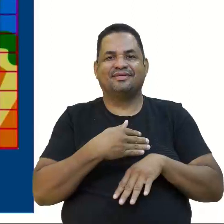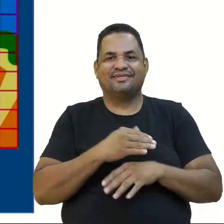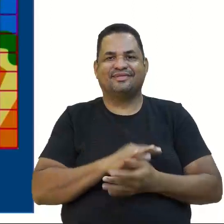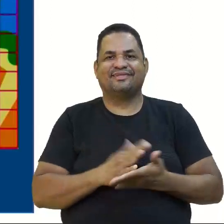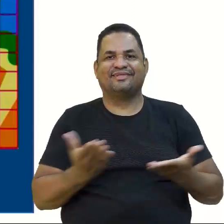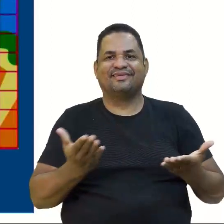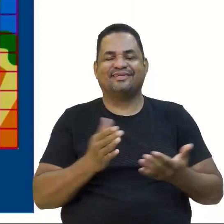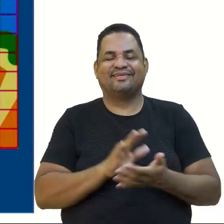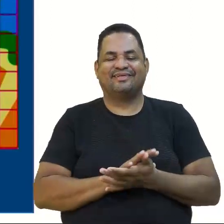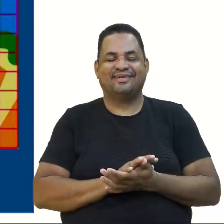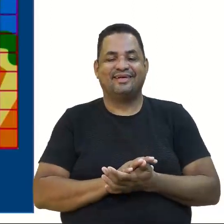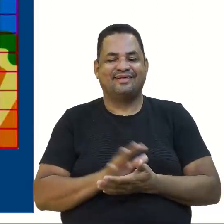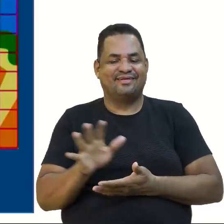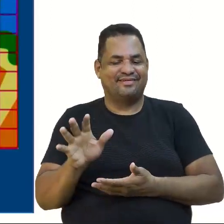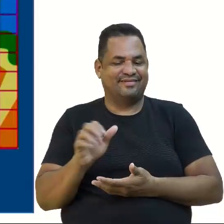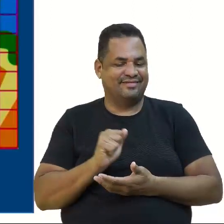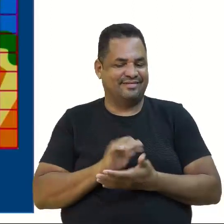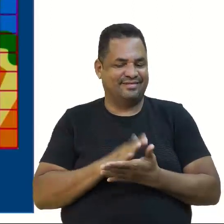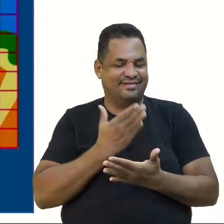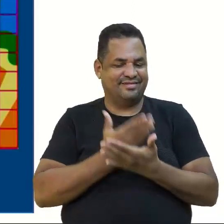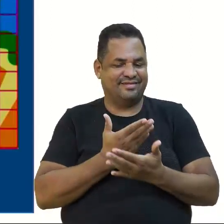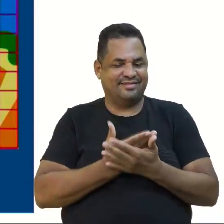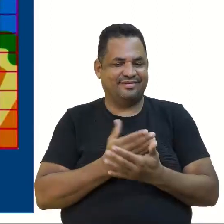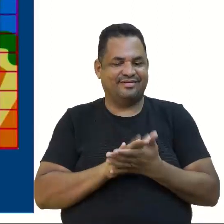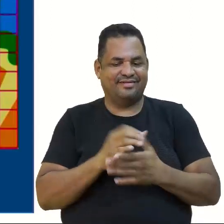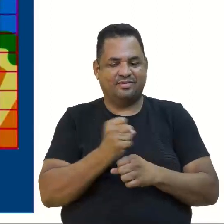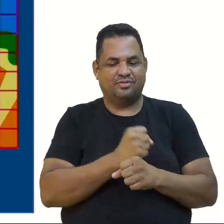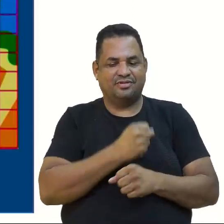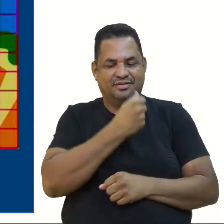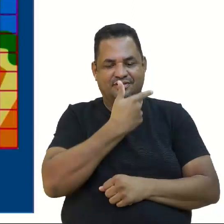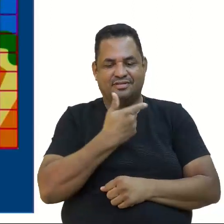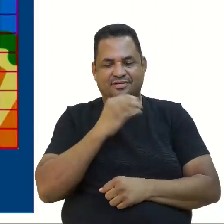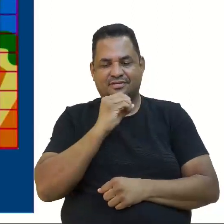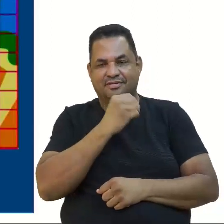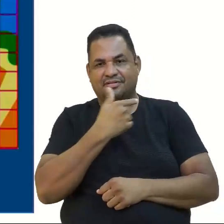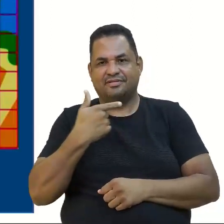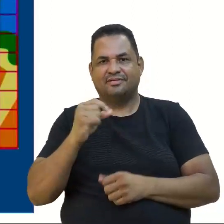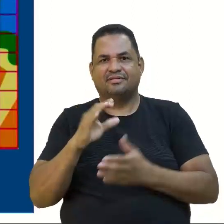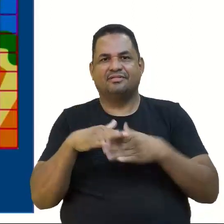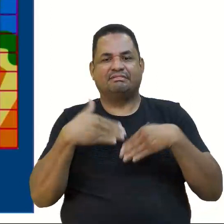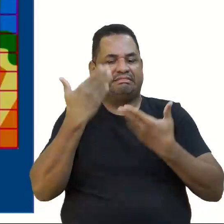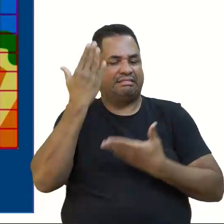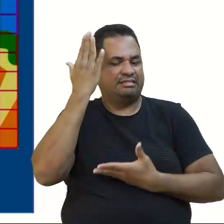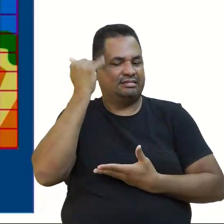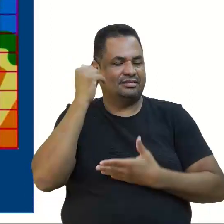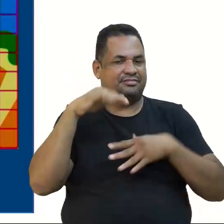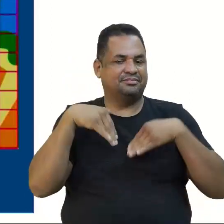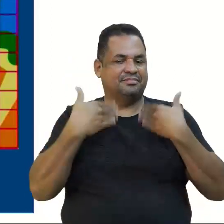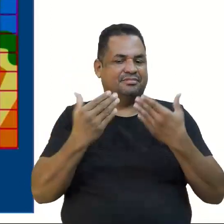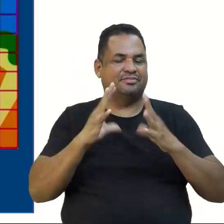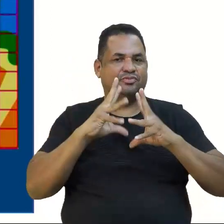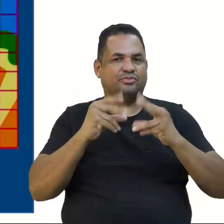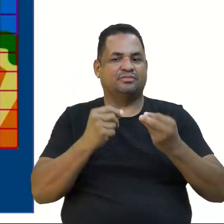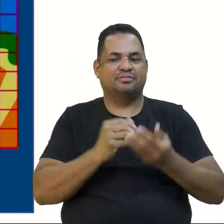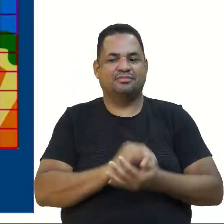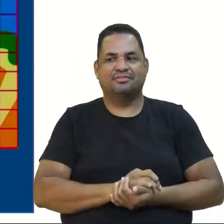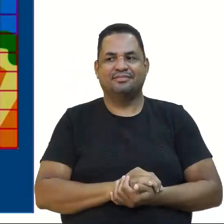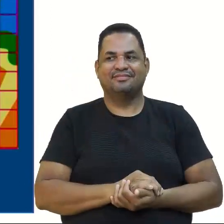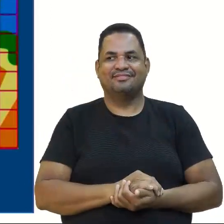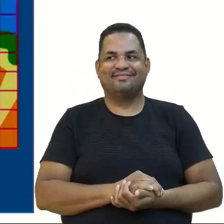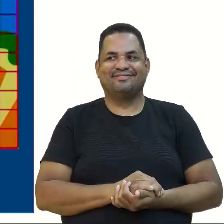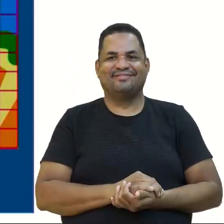aulas de 2021, ficou revendo, falou, agora detona em 2022, não vou passar vergonha